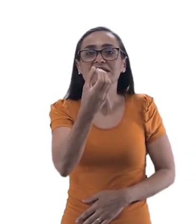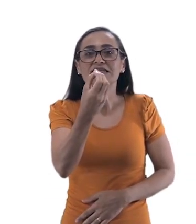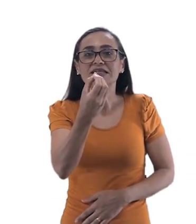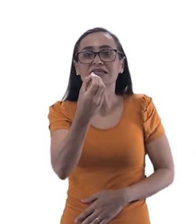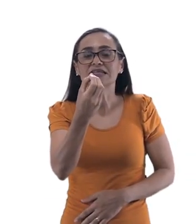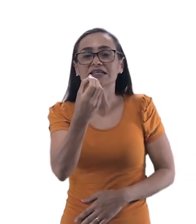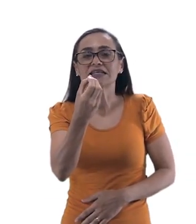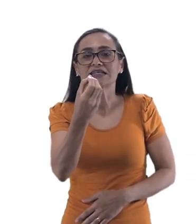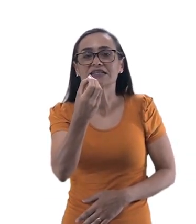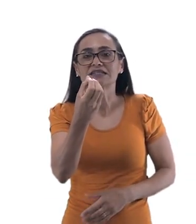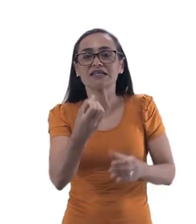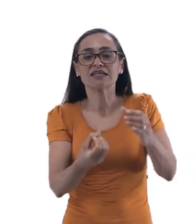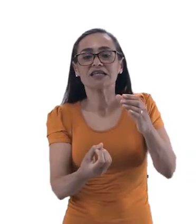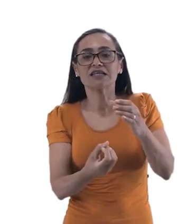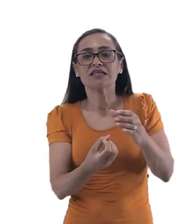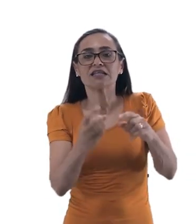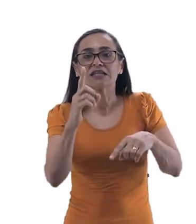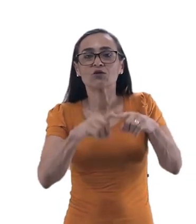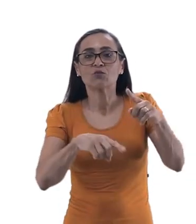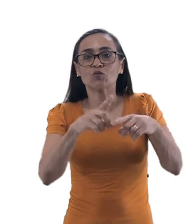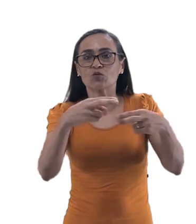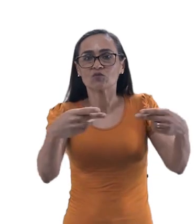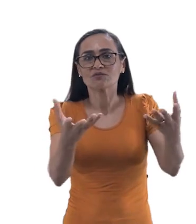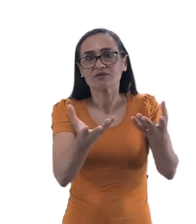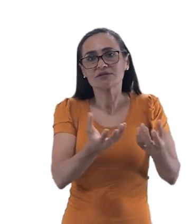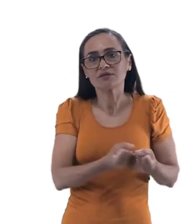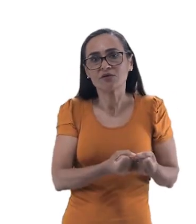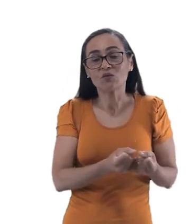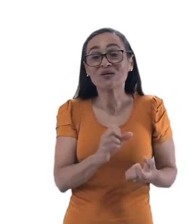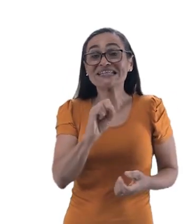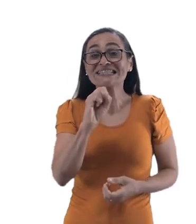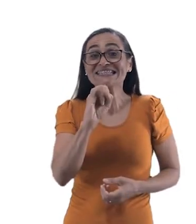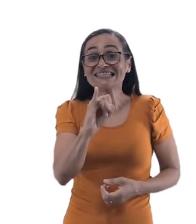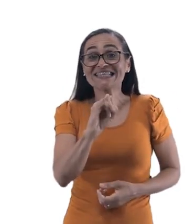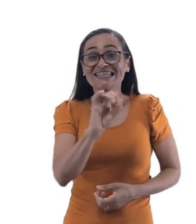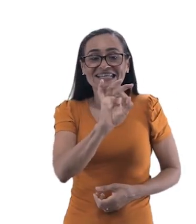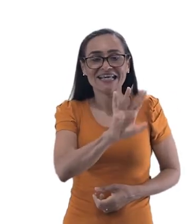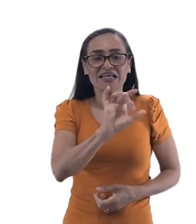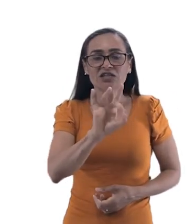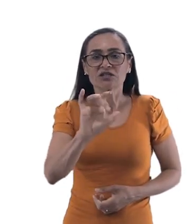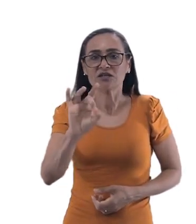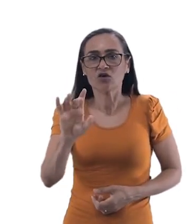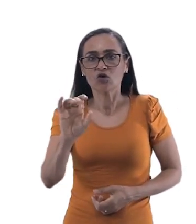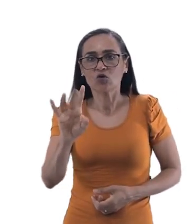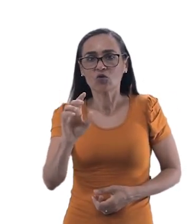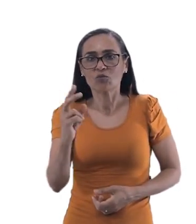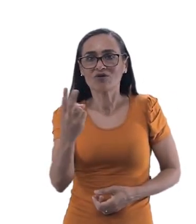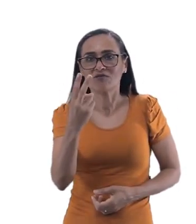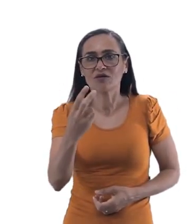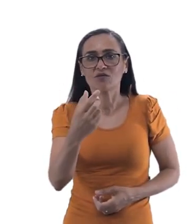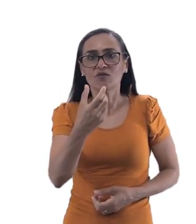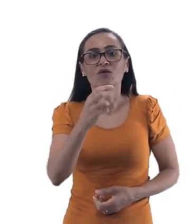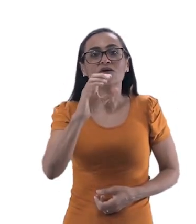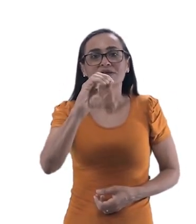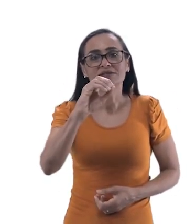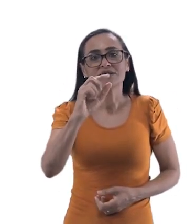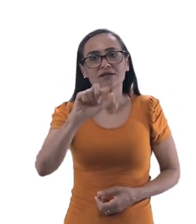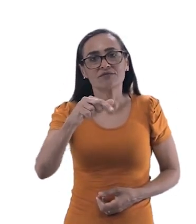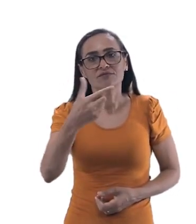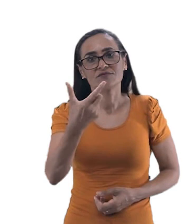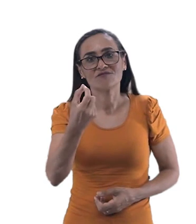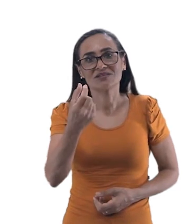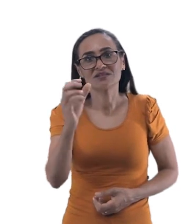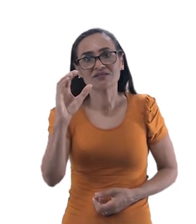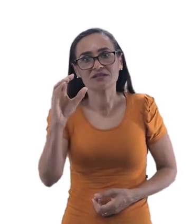60 unidades recebidas. Então, se cada atividade receber custou 20